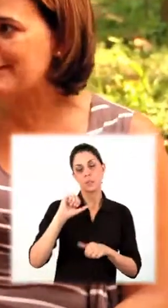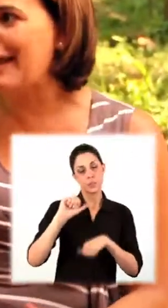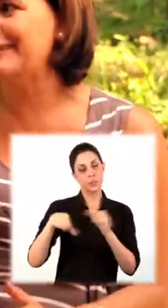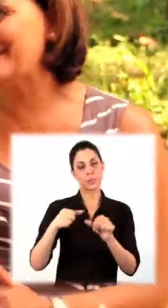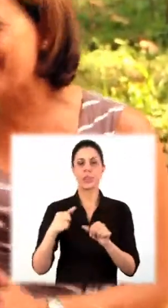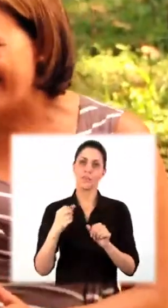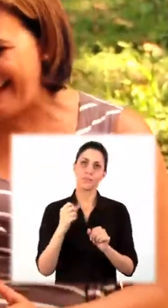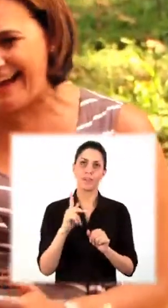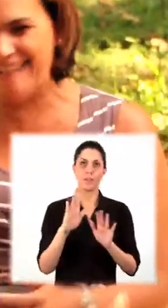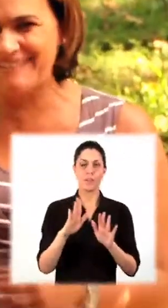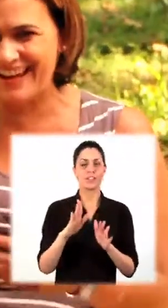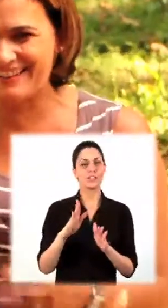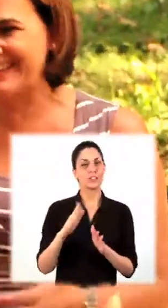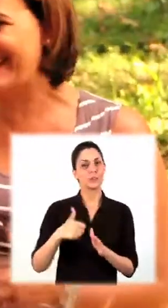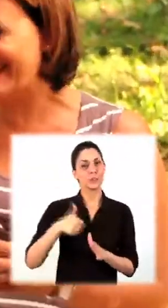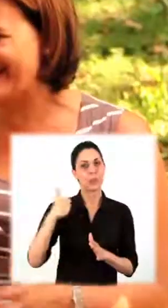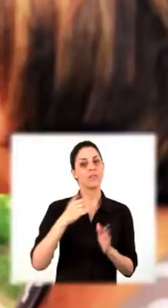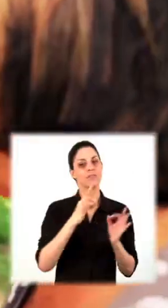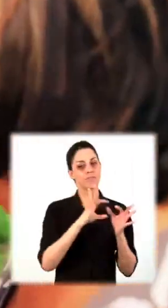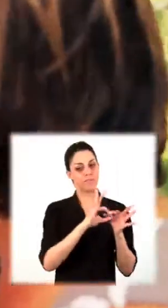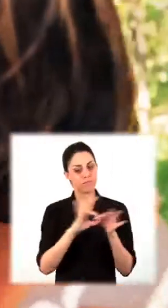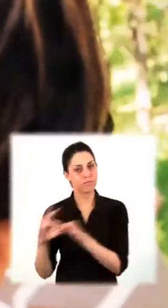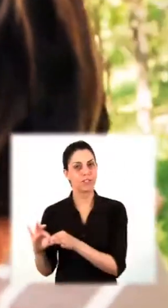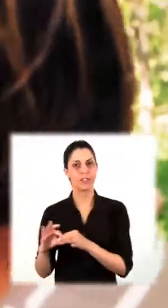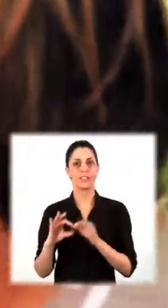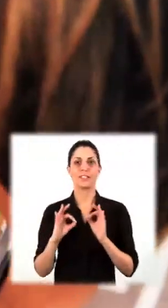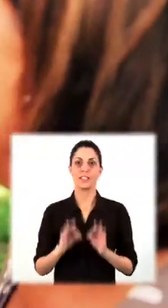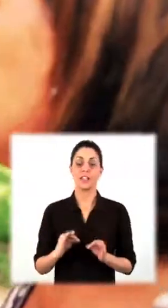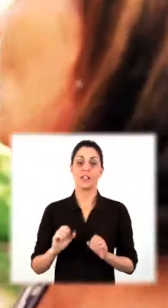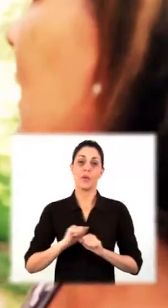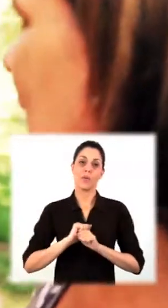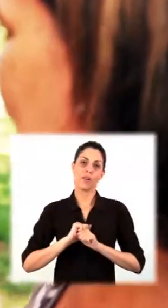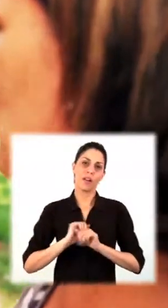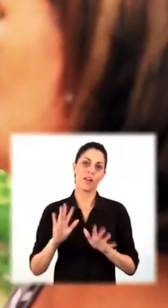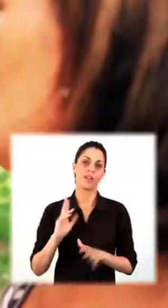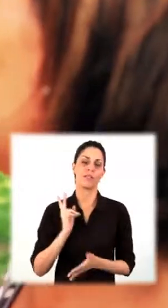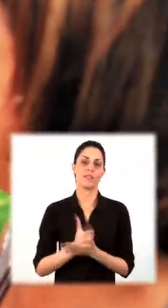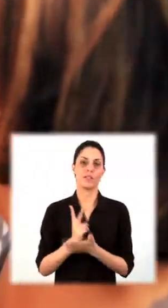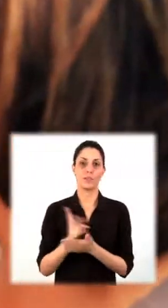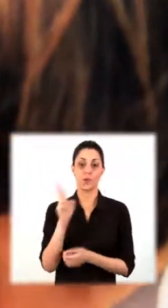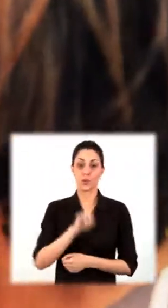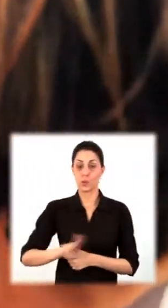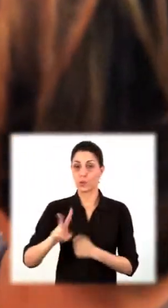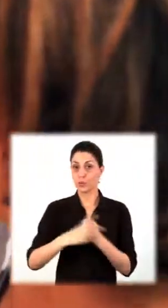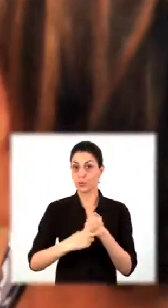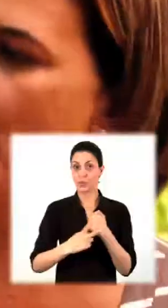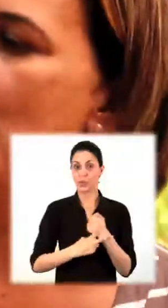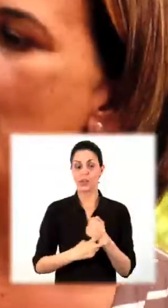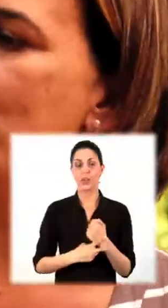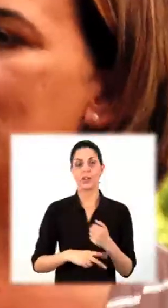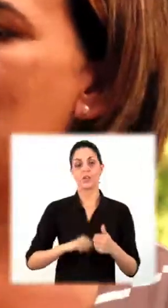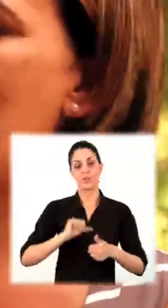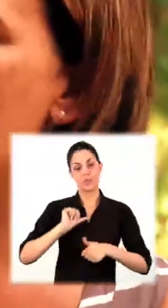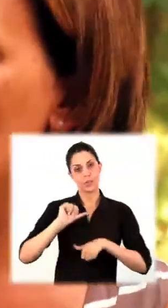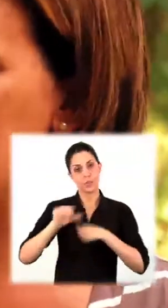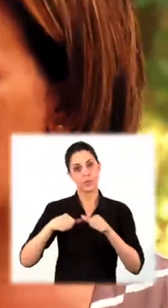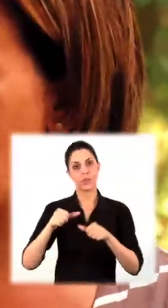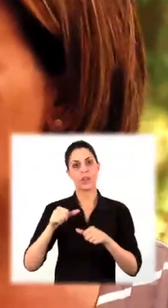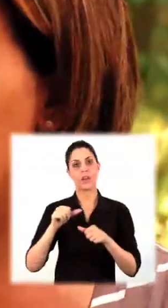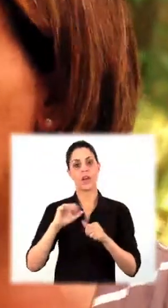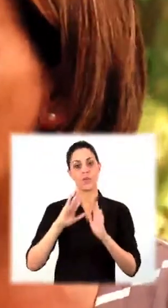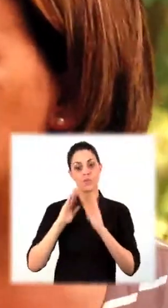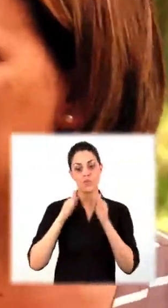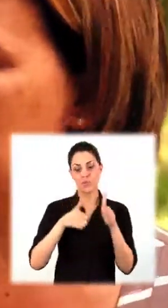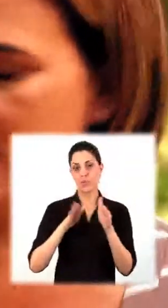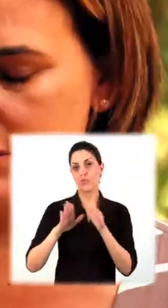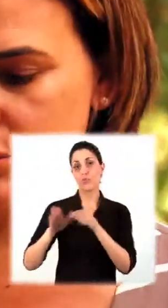que começar e terminar meio que coerente, né? Então, claro que a gente usa o tempo verbal para mudar